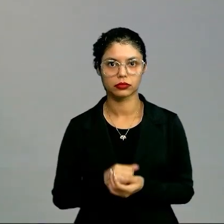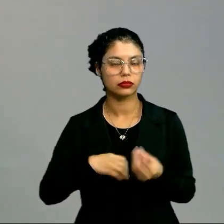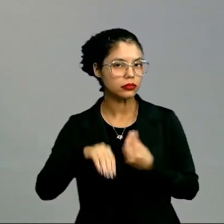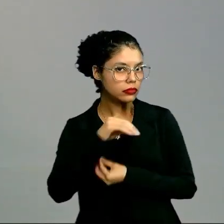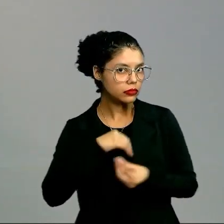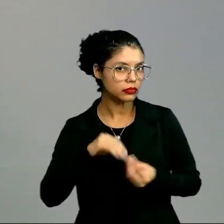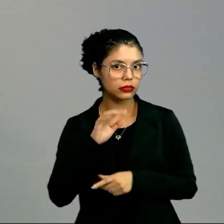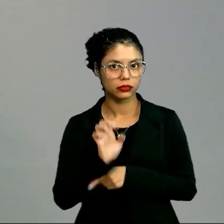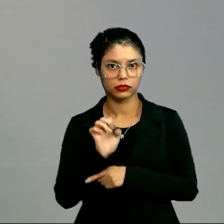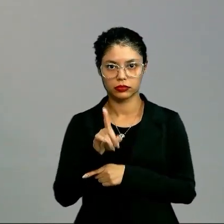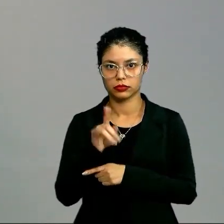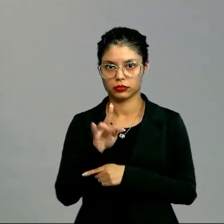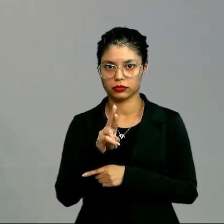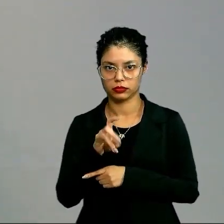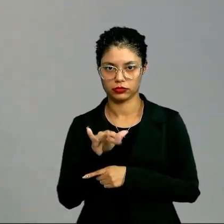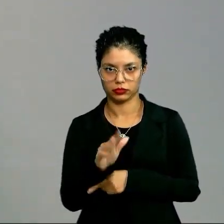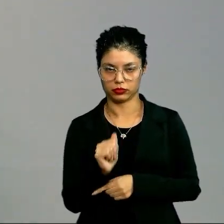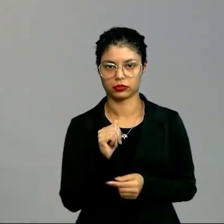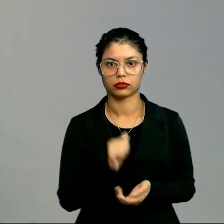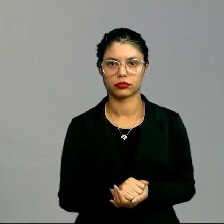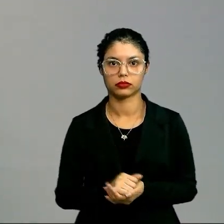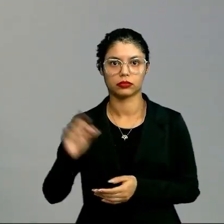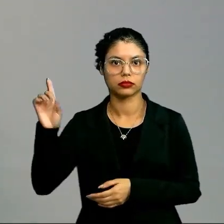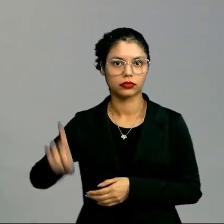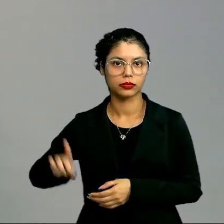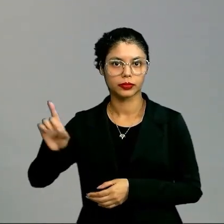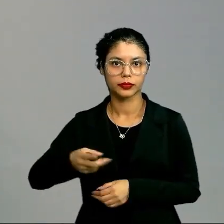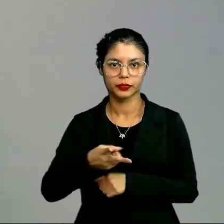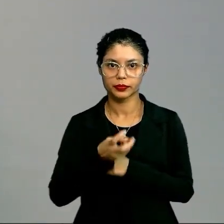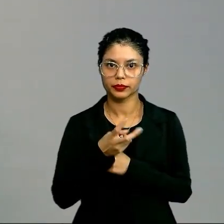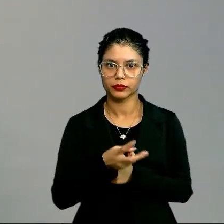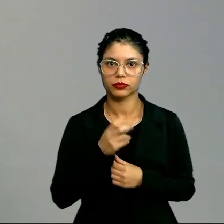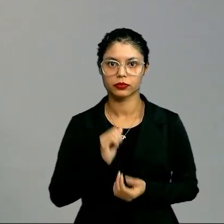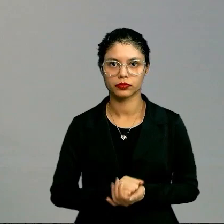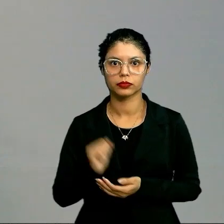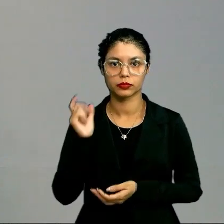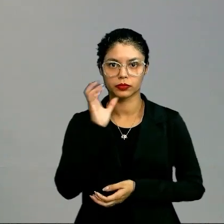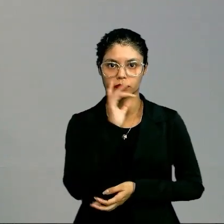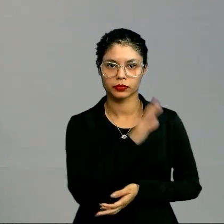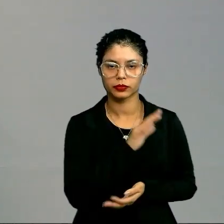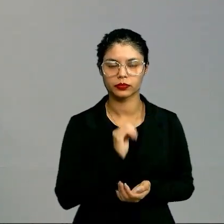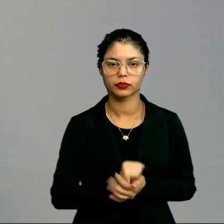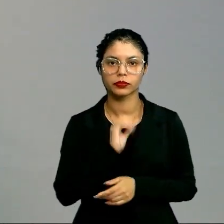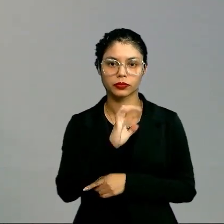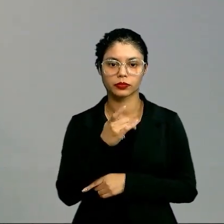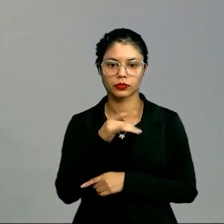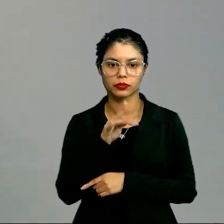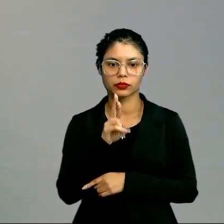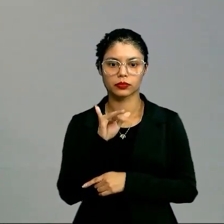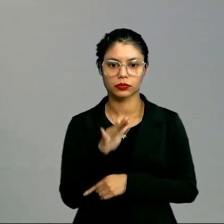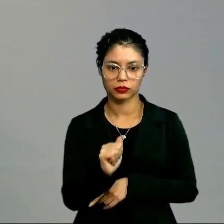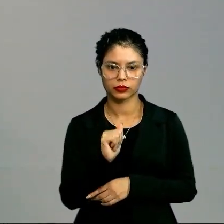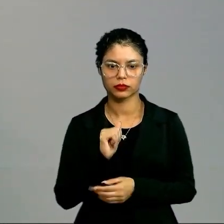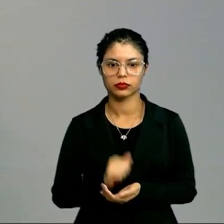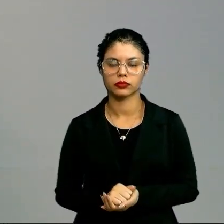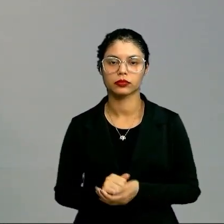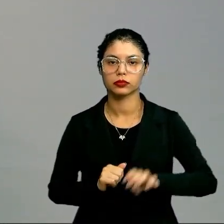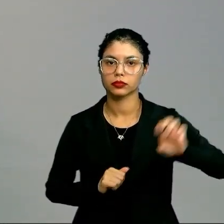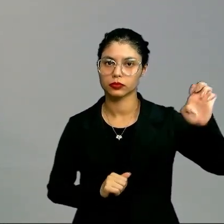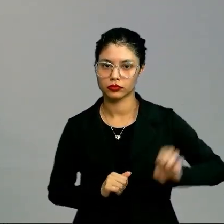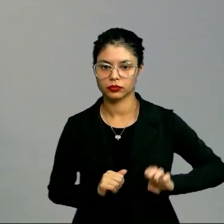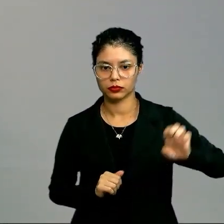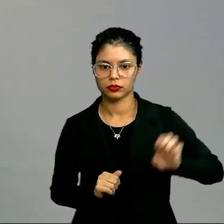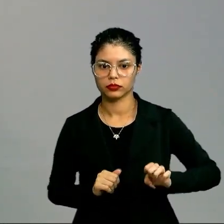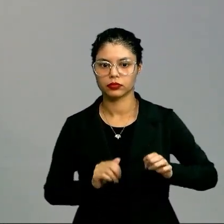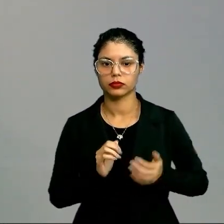reações endotérmicas são reações que vão para a direita, absorvem calor, e as reações exotérmicas são reações que vão para a